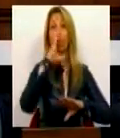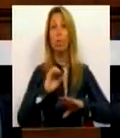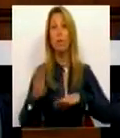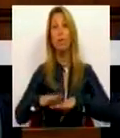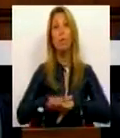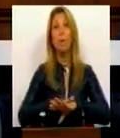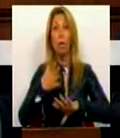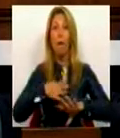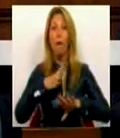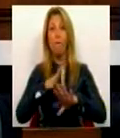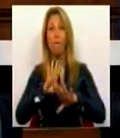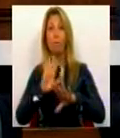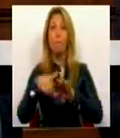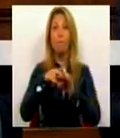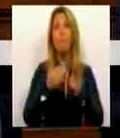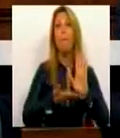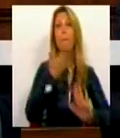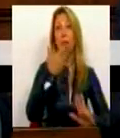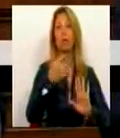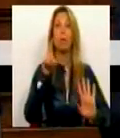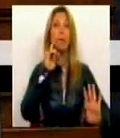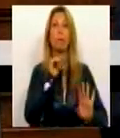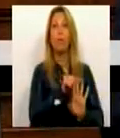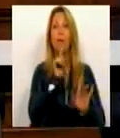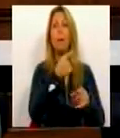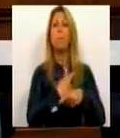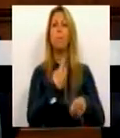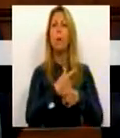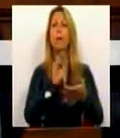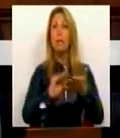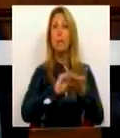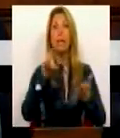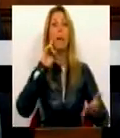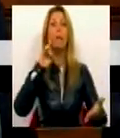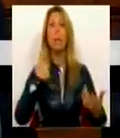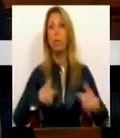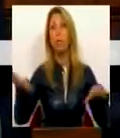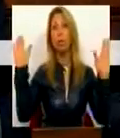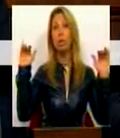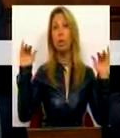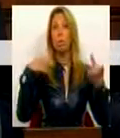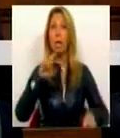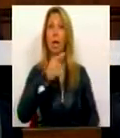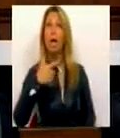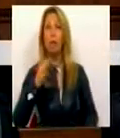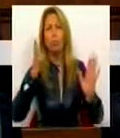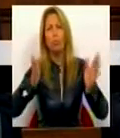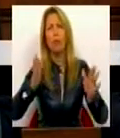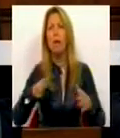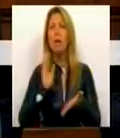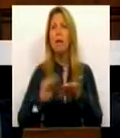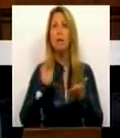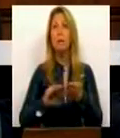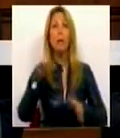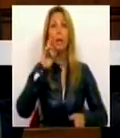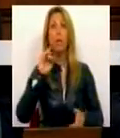sua defesa, que esse mesmo secretário da defesa, na sua despedida perante a NATO, sendo já secretário da defesa, porque o